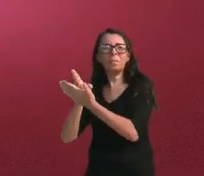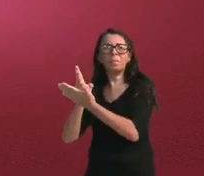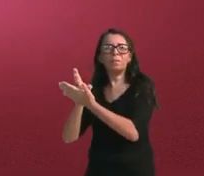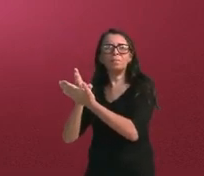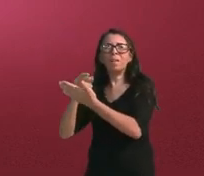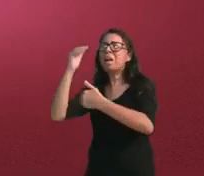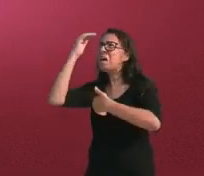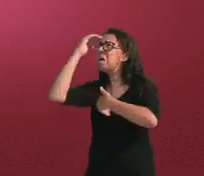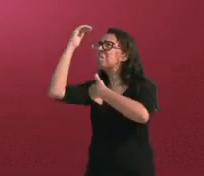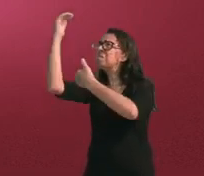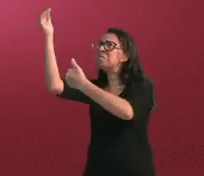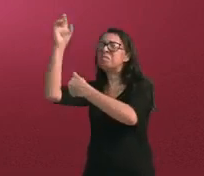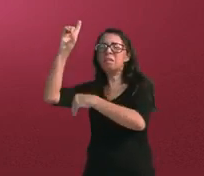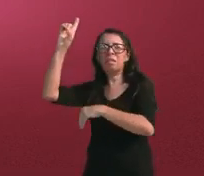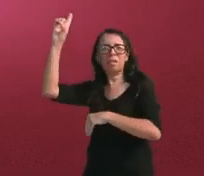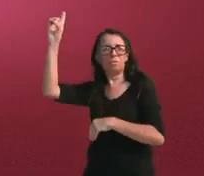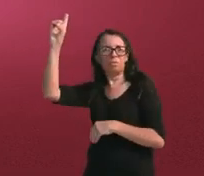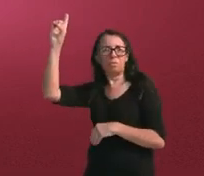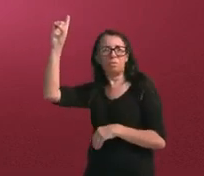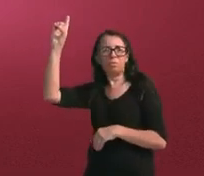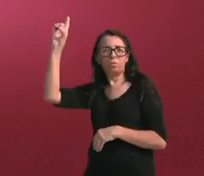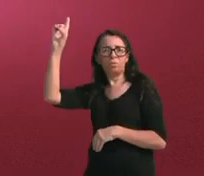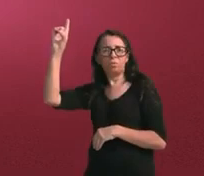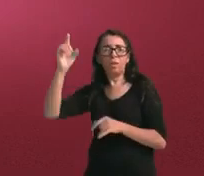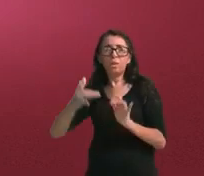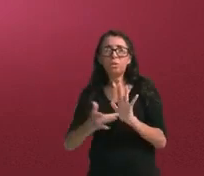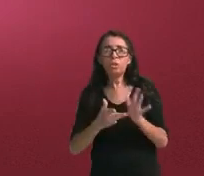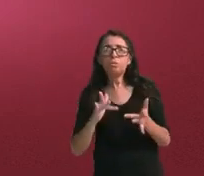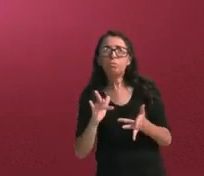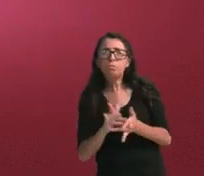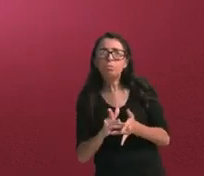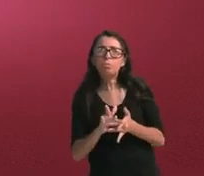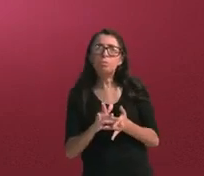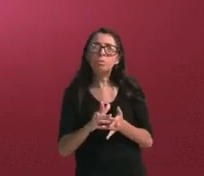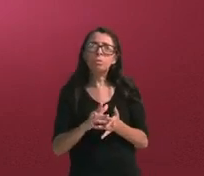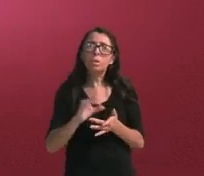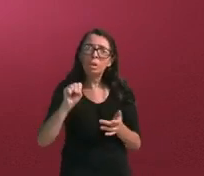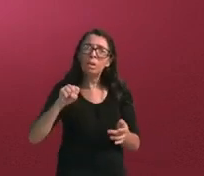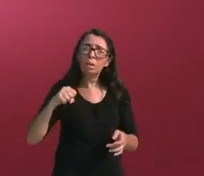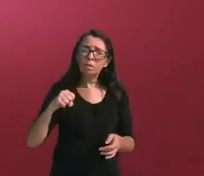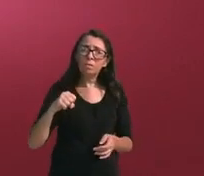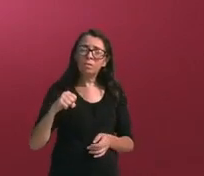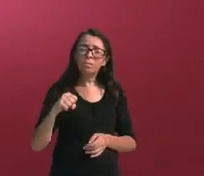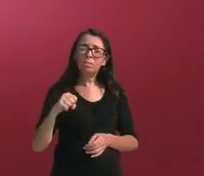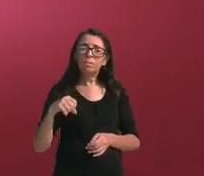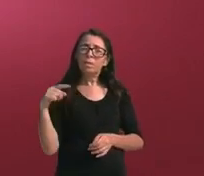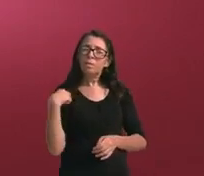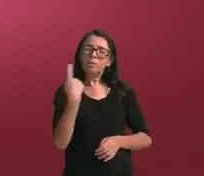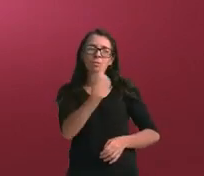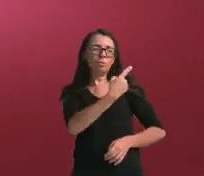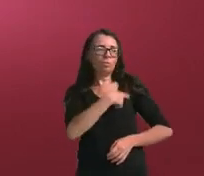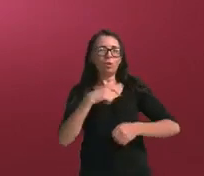Vamos lá. Então Jesus, voltando-se para seus discípulos, lhes disse: